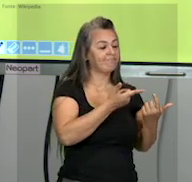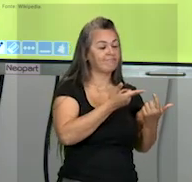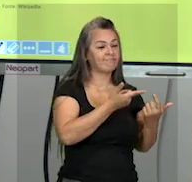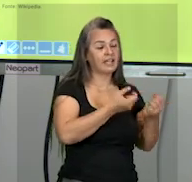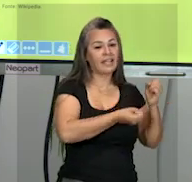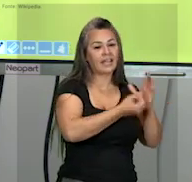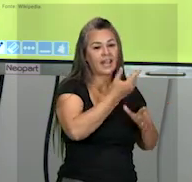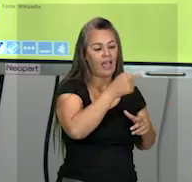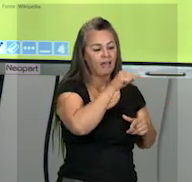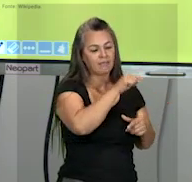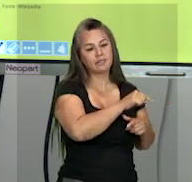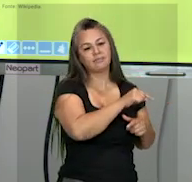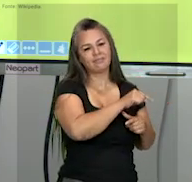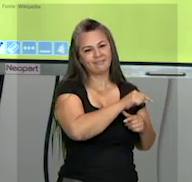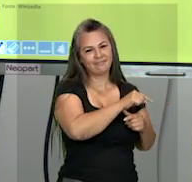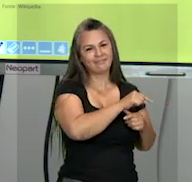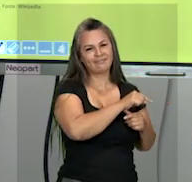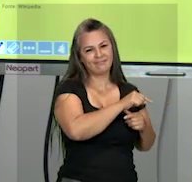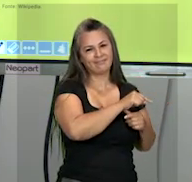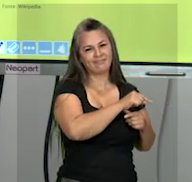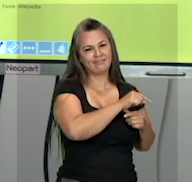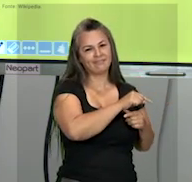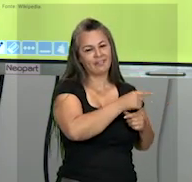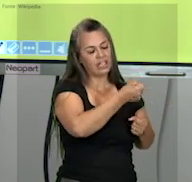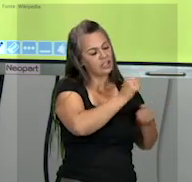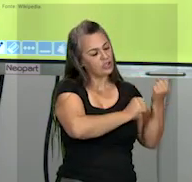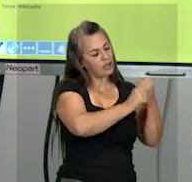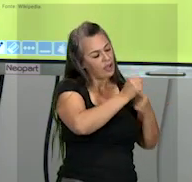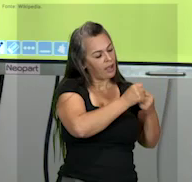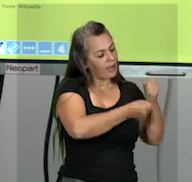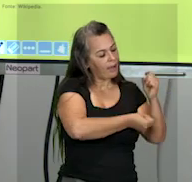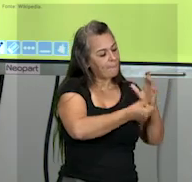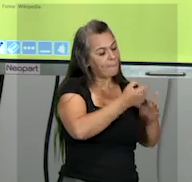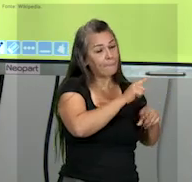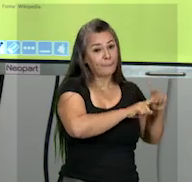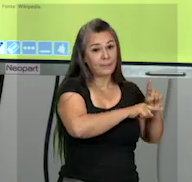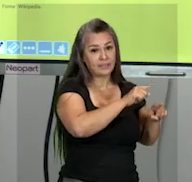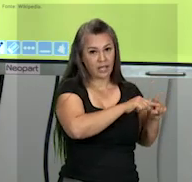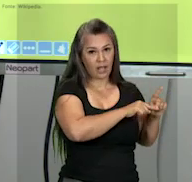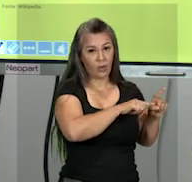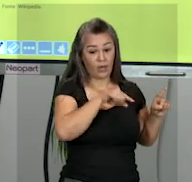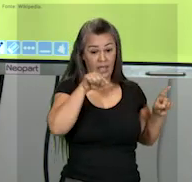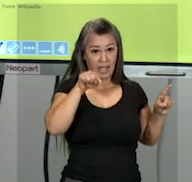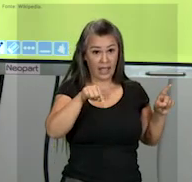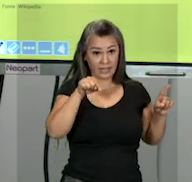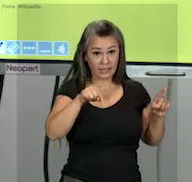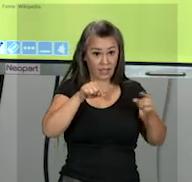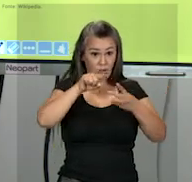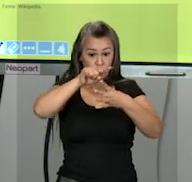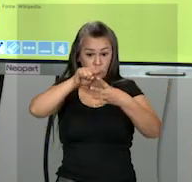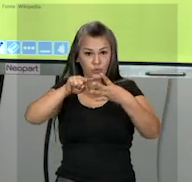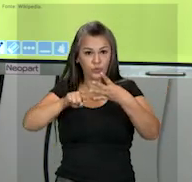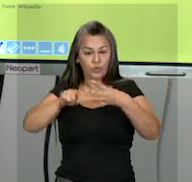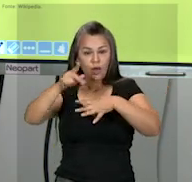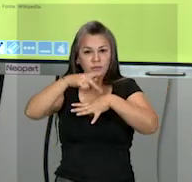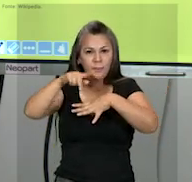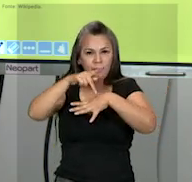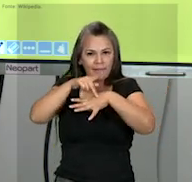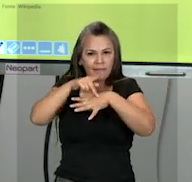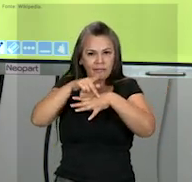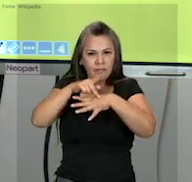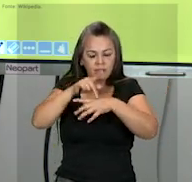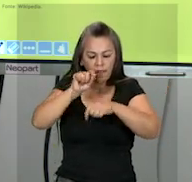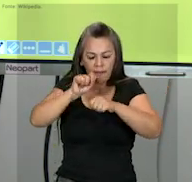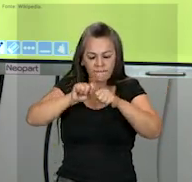ou seja, a gente se industrializava para atender o nosso mercado interno, eles se industrializavam para vender para o mundo. Então o mundo começou a comprar um monte de